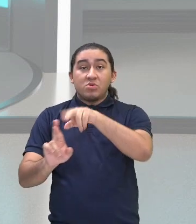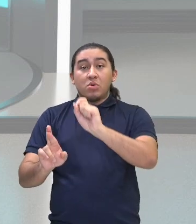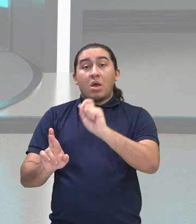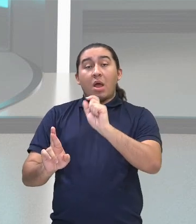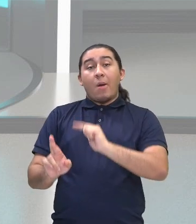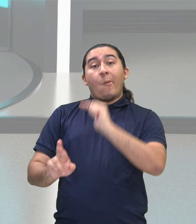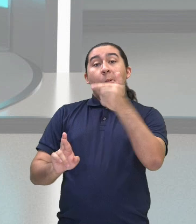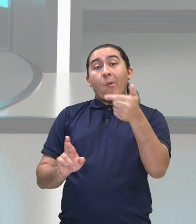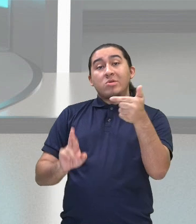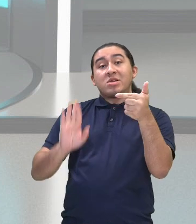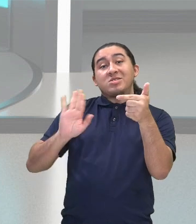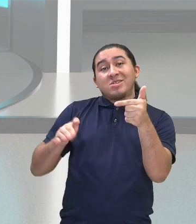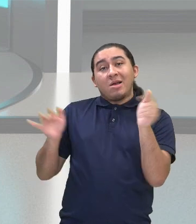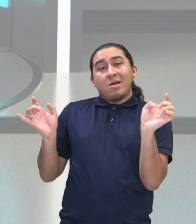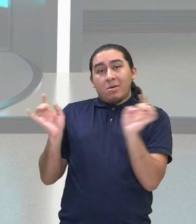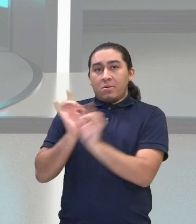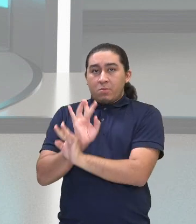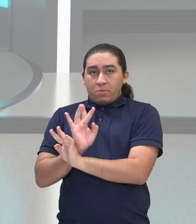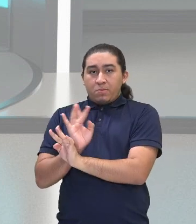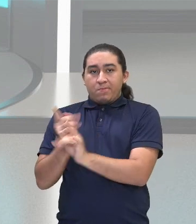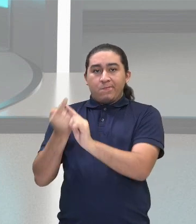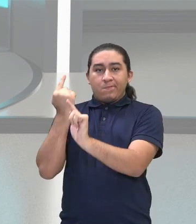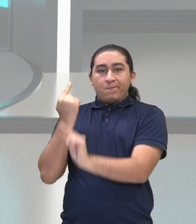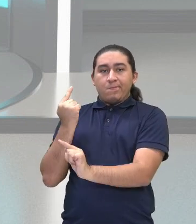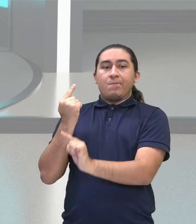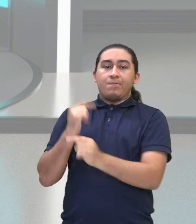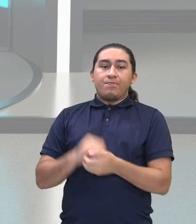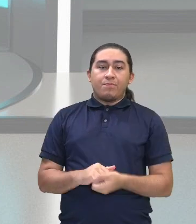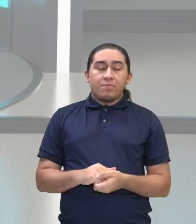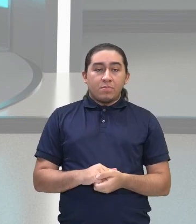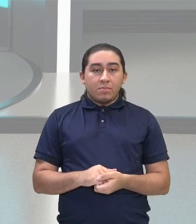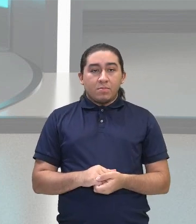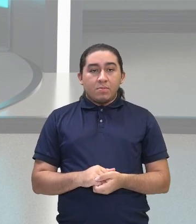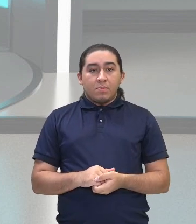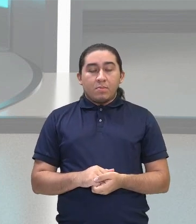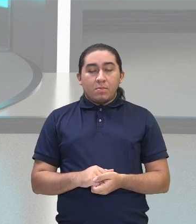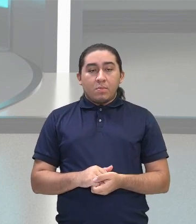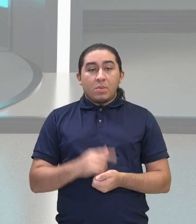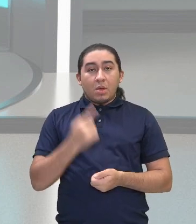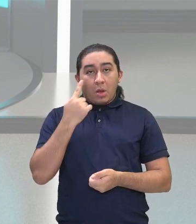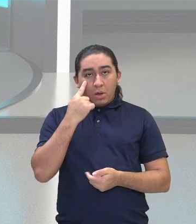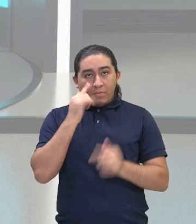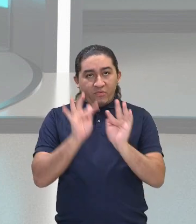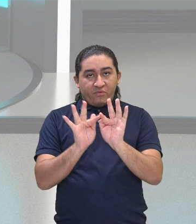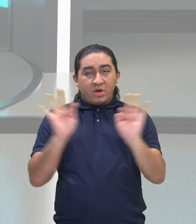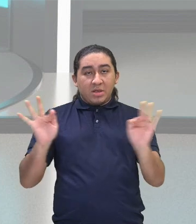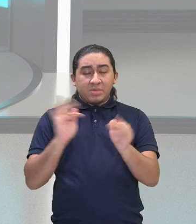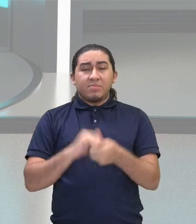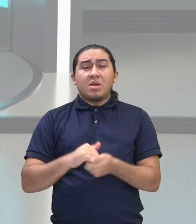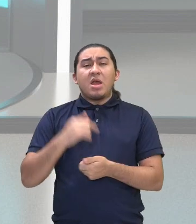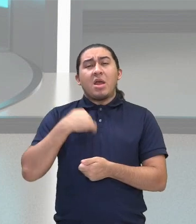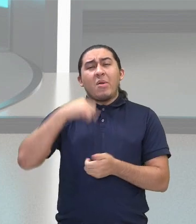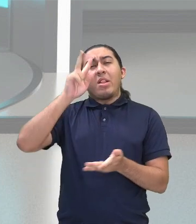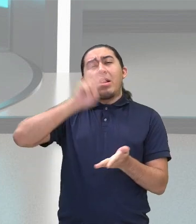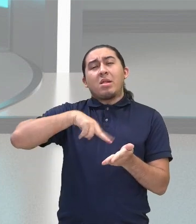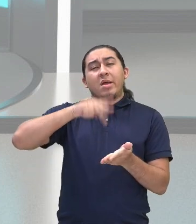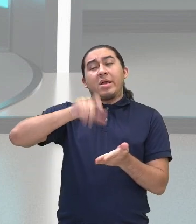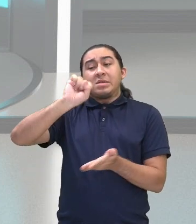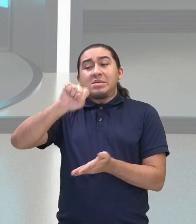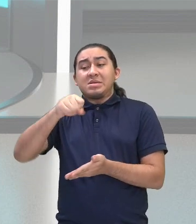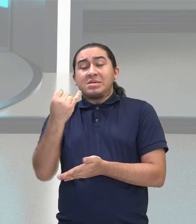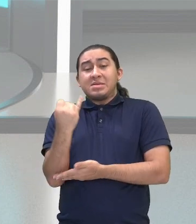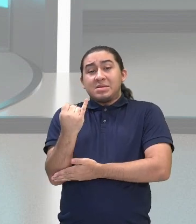já concluída. Então, observe, eu leria mais se houvera ou